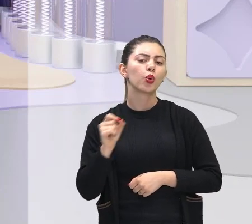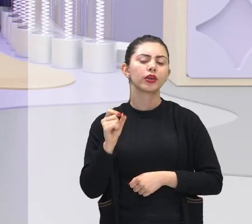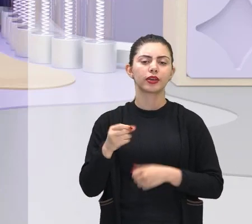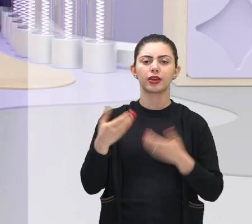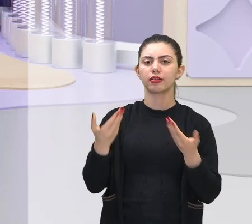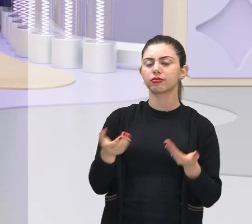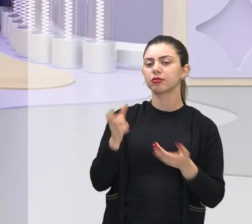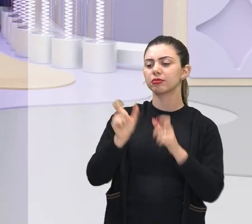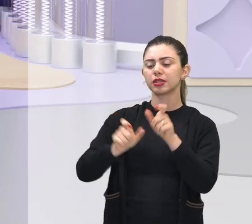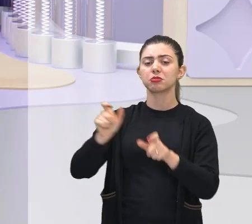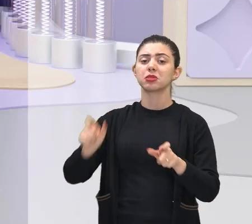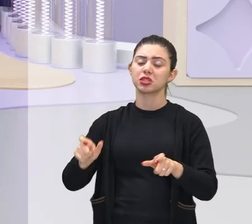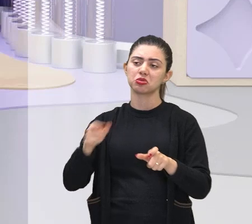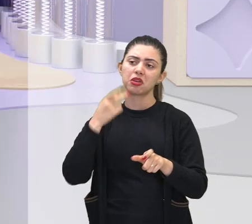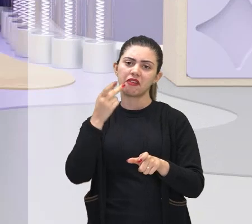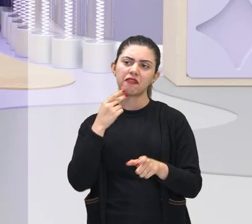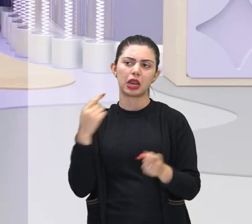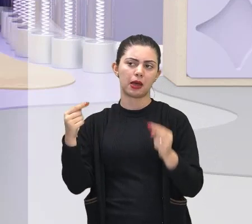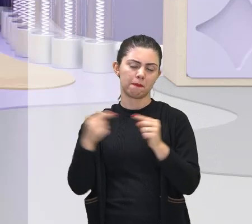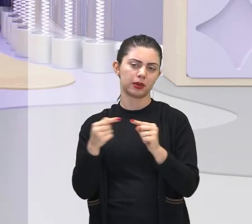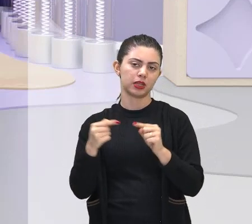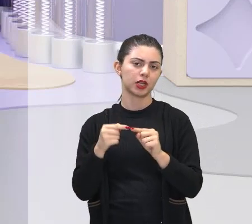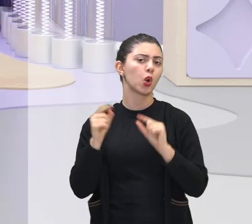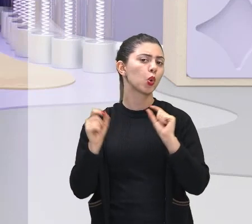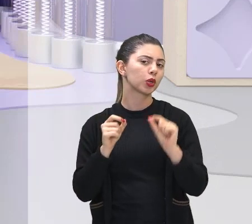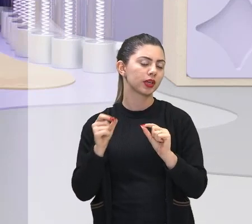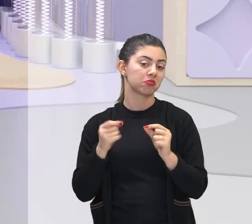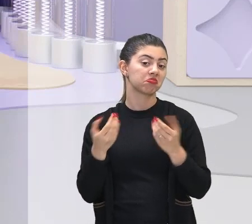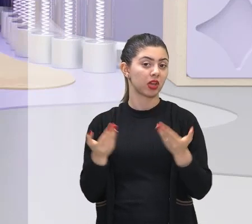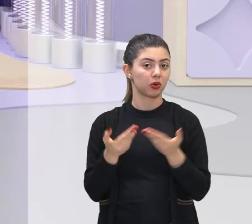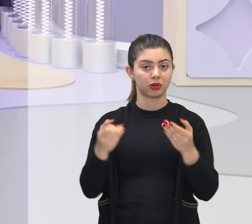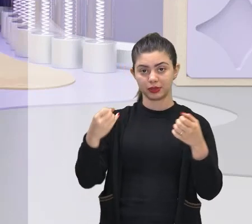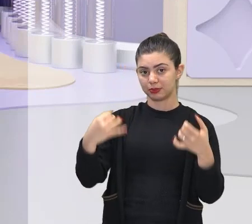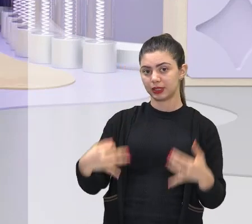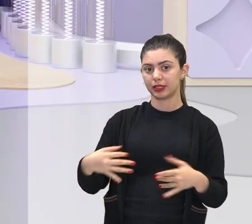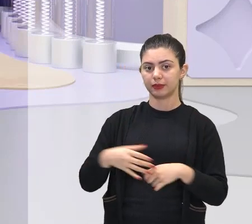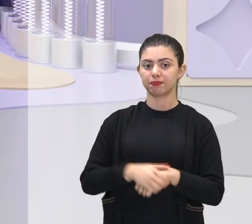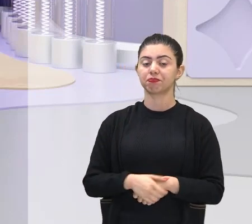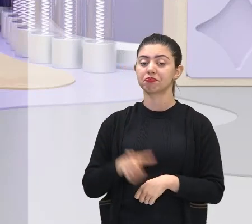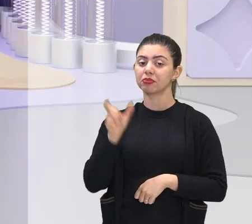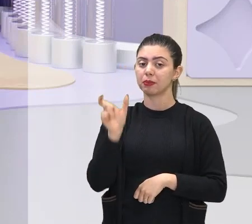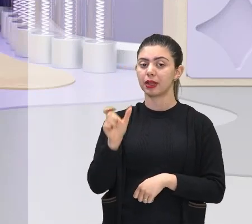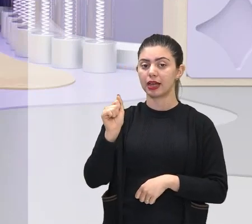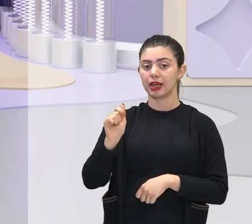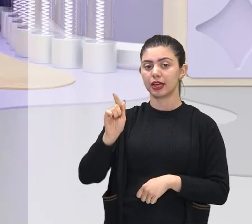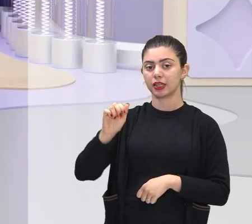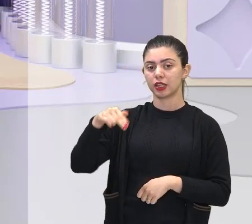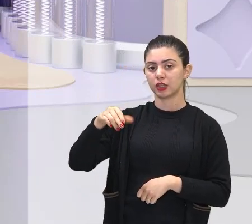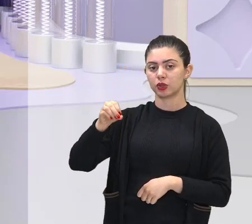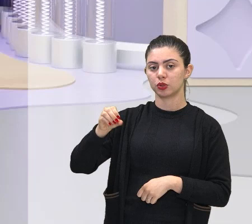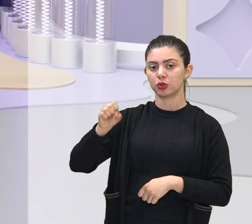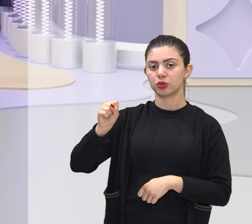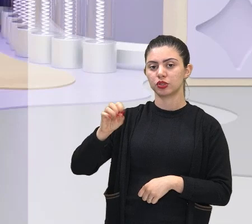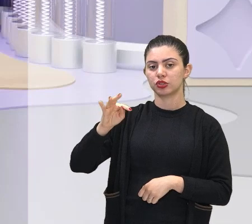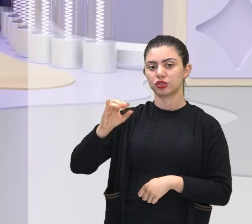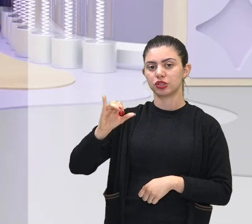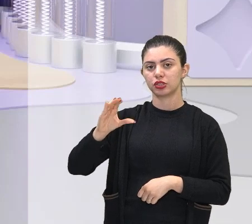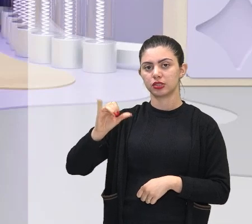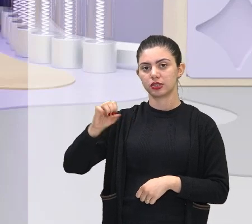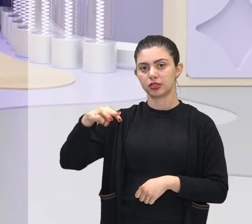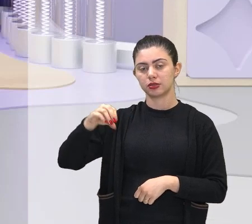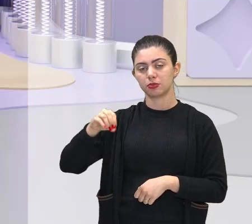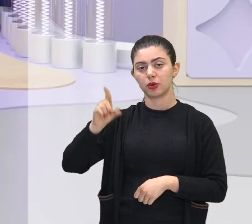são essas pessoas que se dizem agnósticas? Vamos lá. Agnosticismo é um termo de origem no